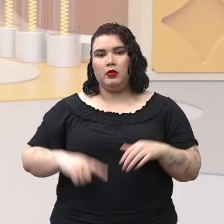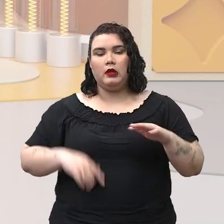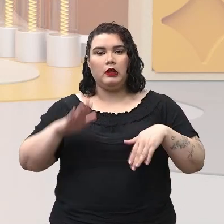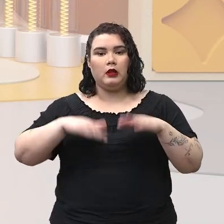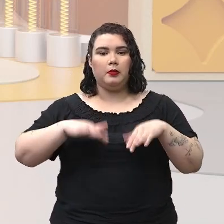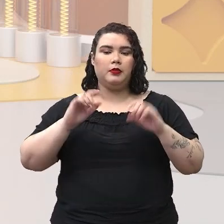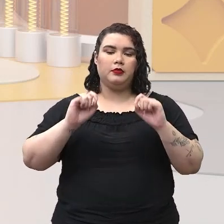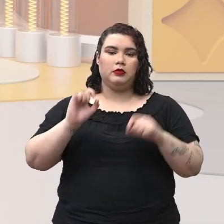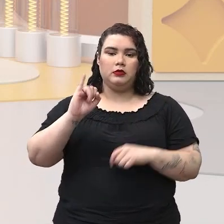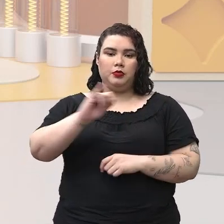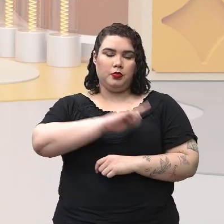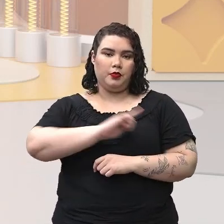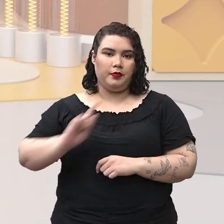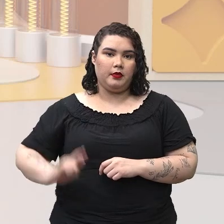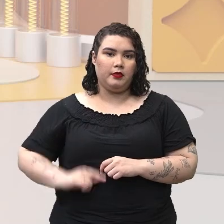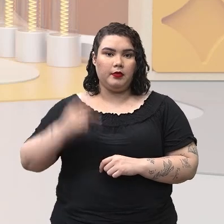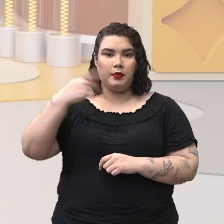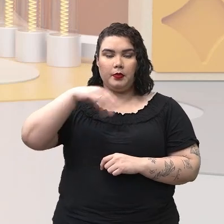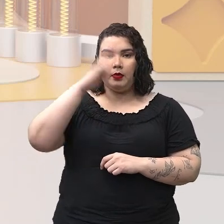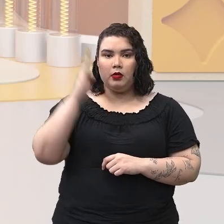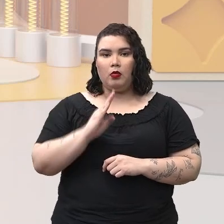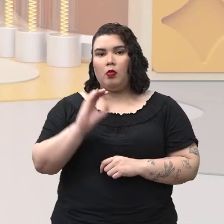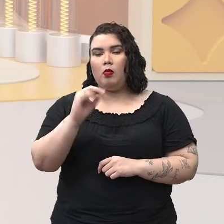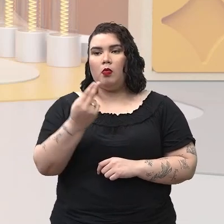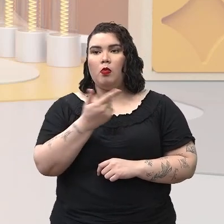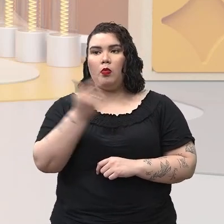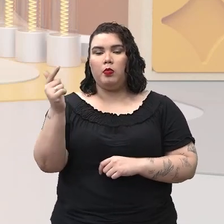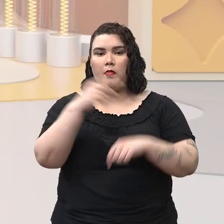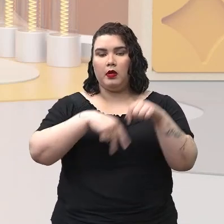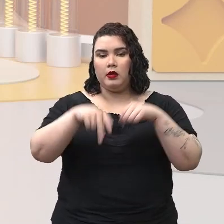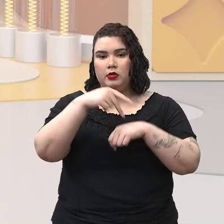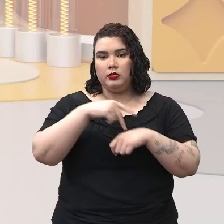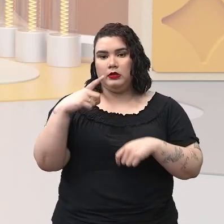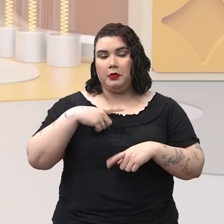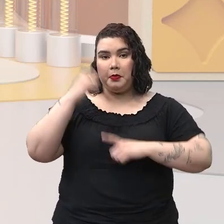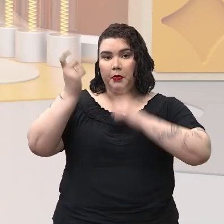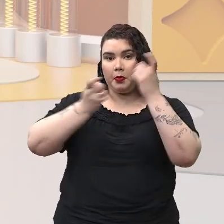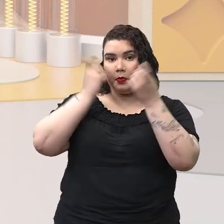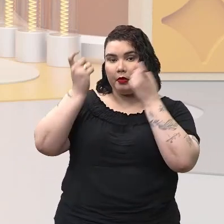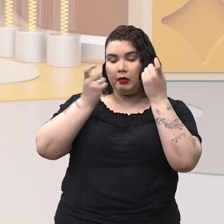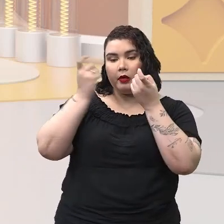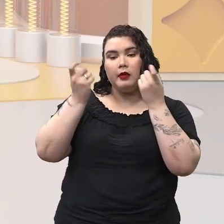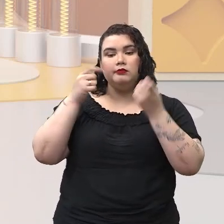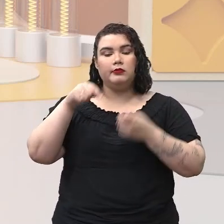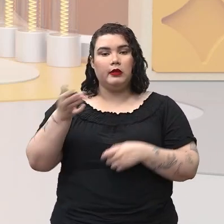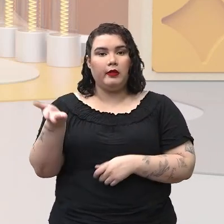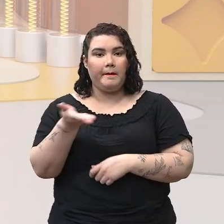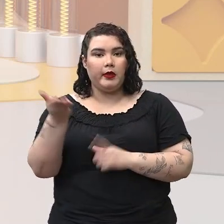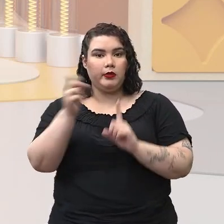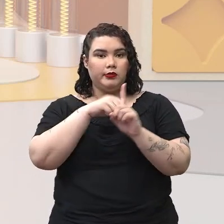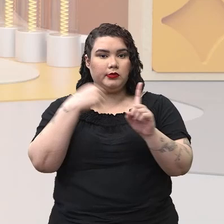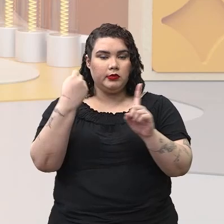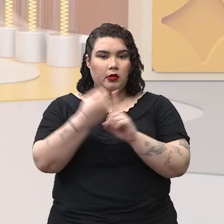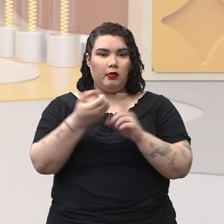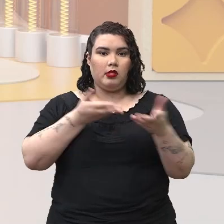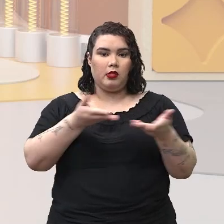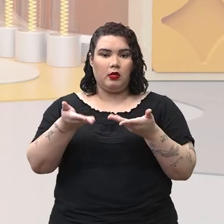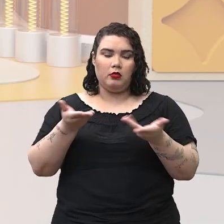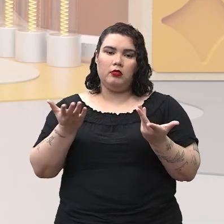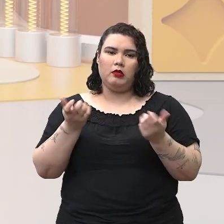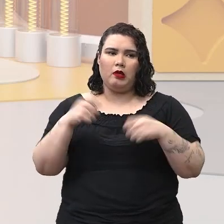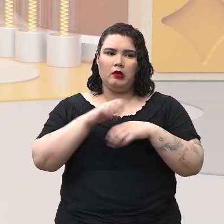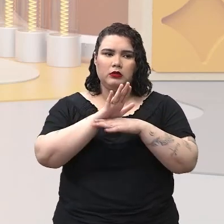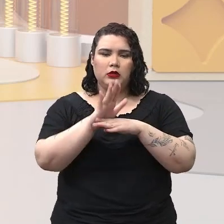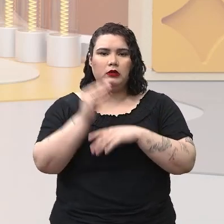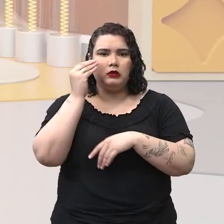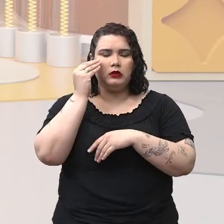né? Se um governo no Brasil ou em outro país ele está preocupado, né, com as demandas sociais, de atender pelo menos de alguma forma,